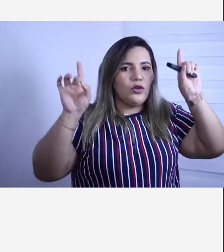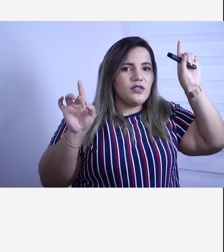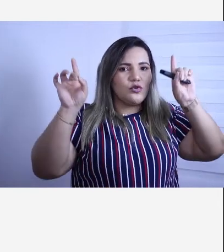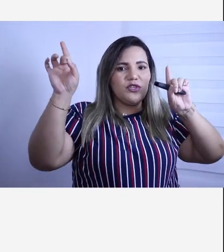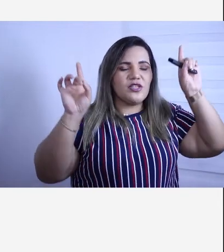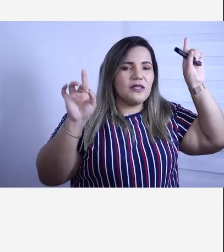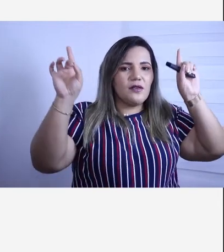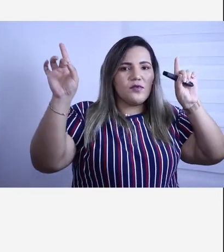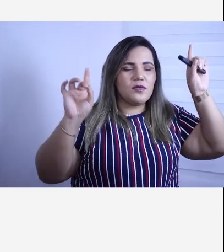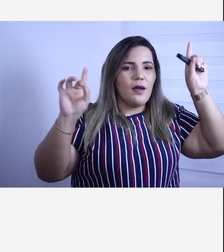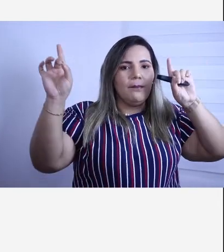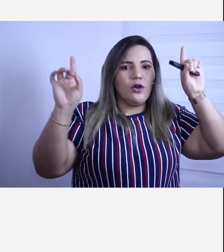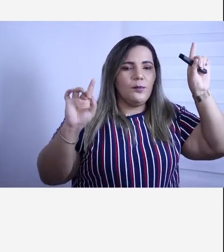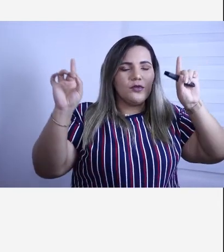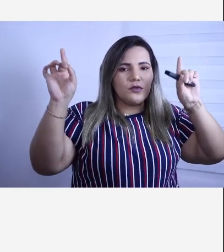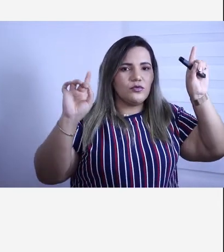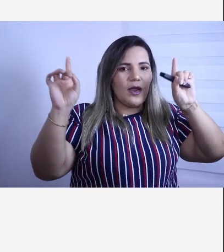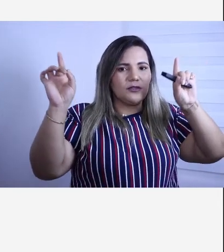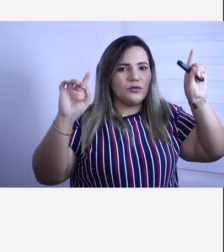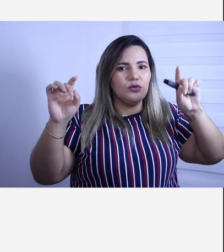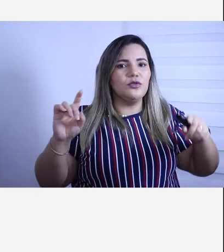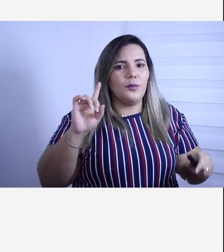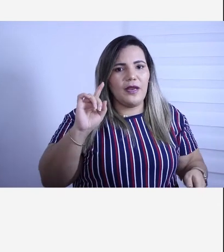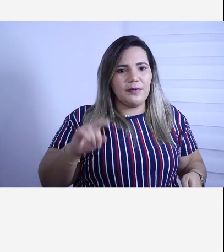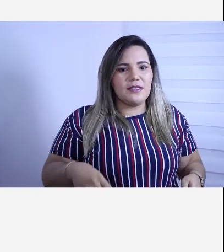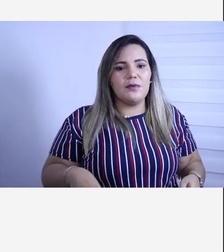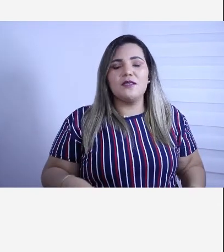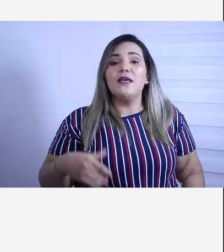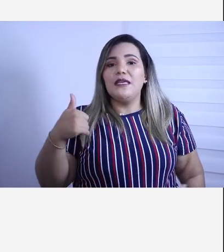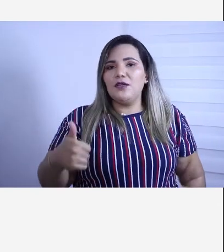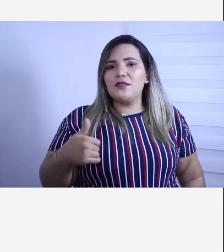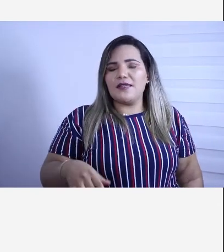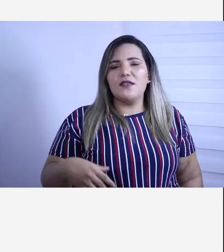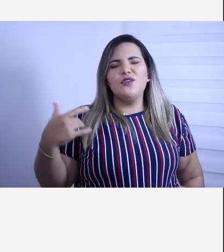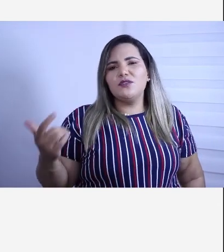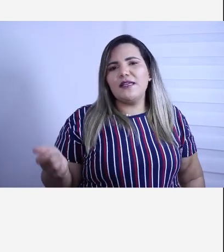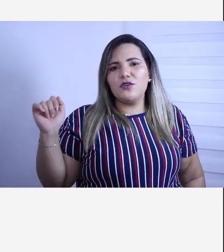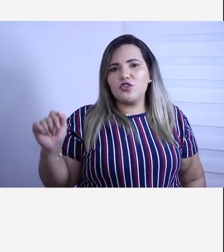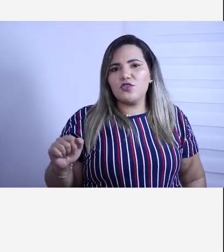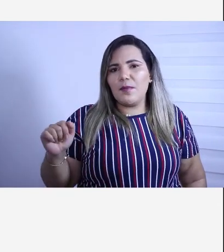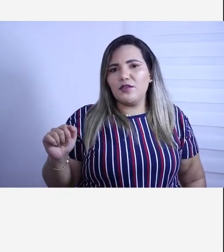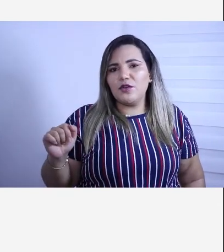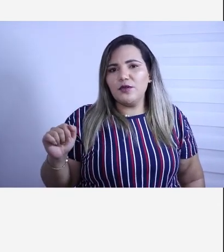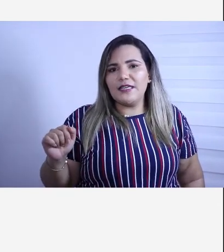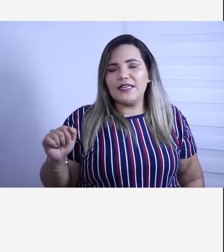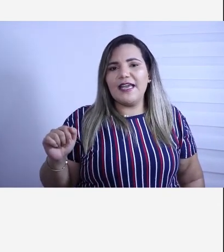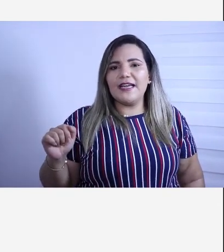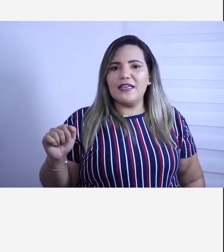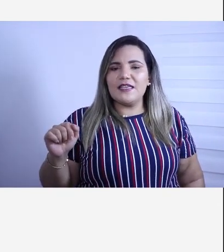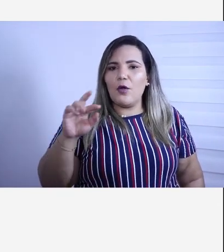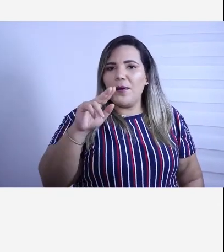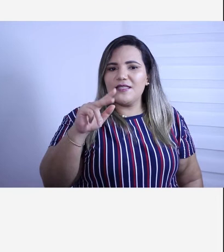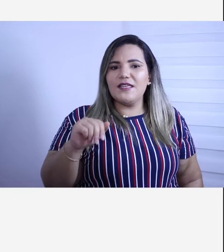com a gente tem dois substantivos próprios um do lado do outro lembrem sempre disso e o gata o débito costumo chamá-lo de